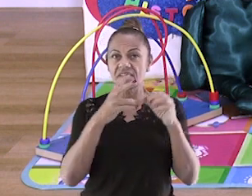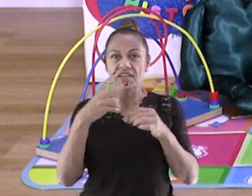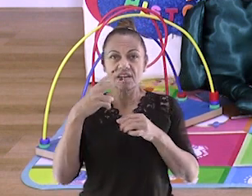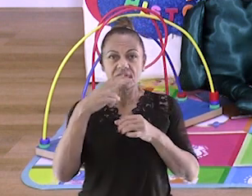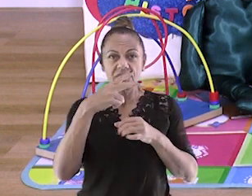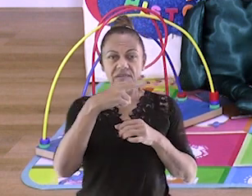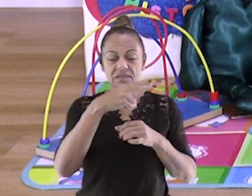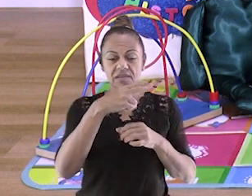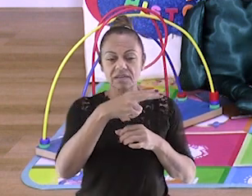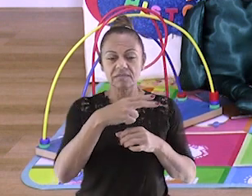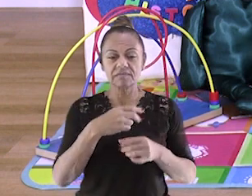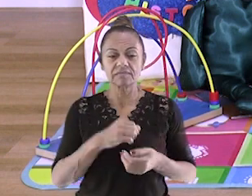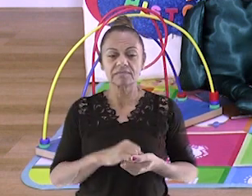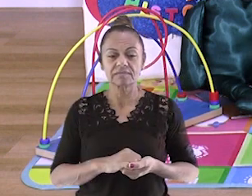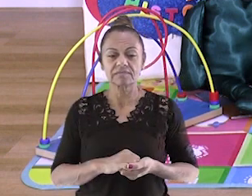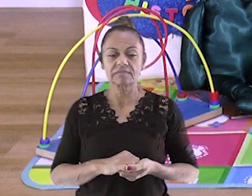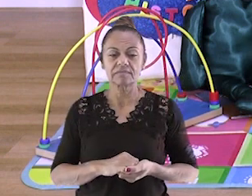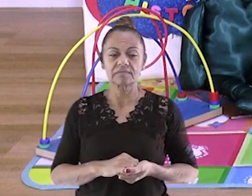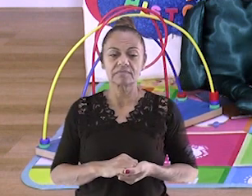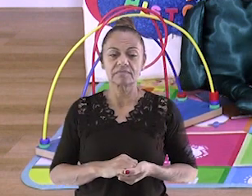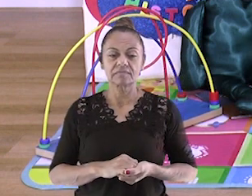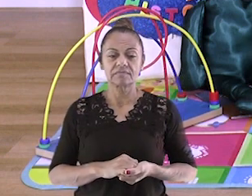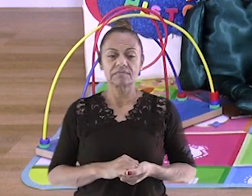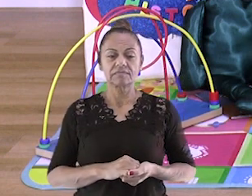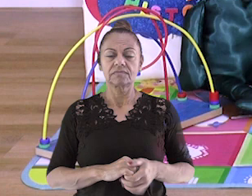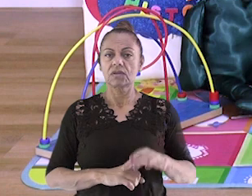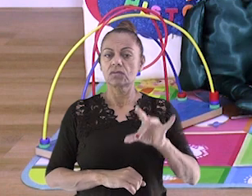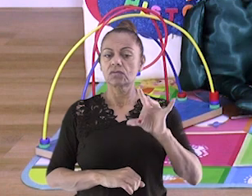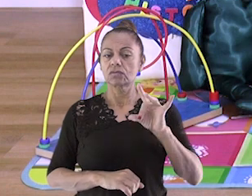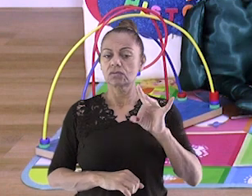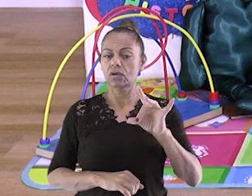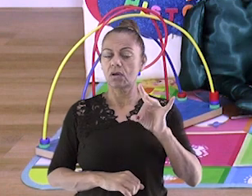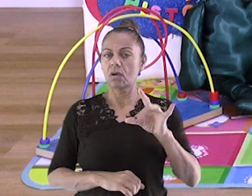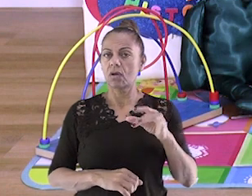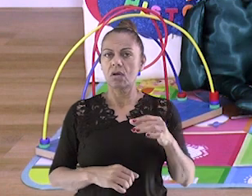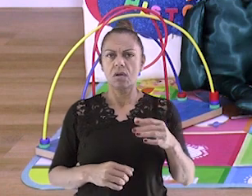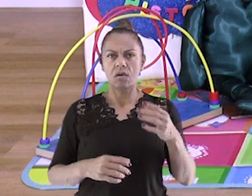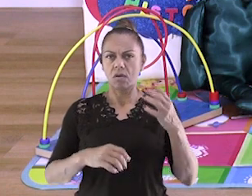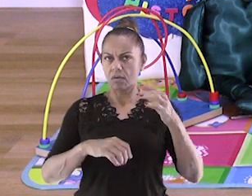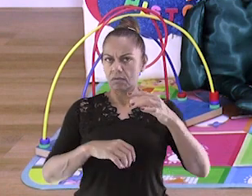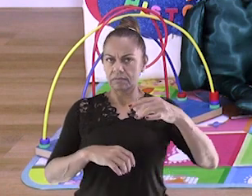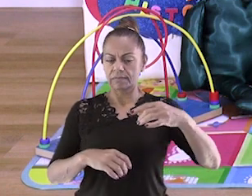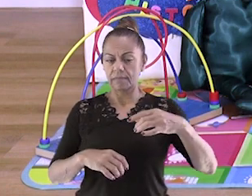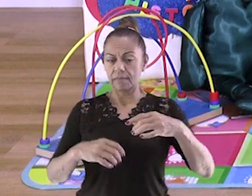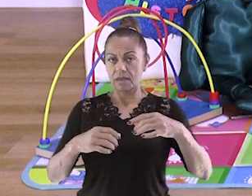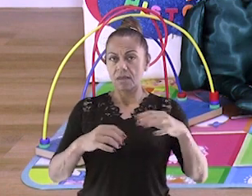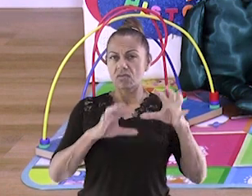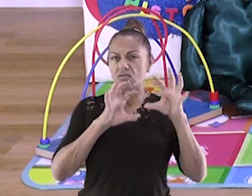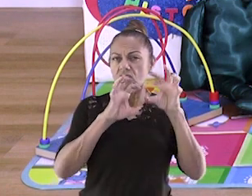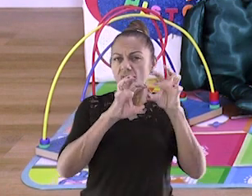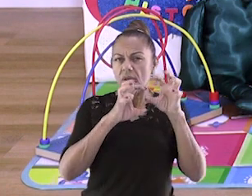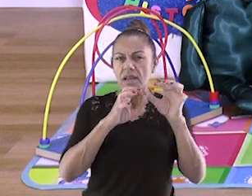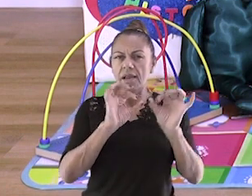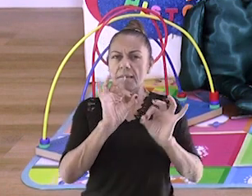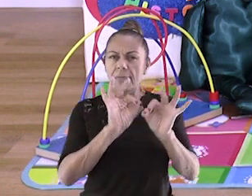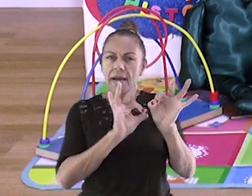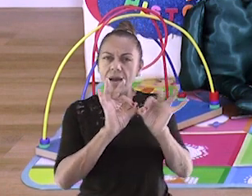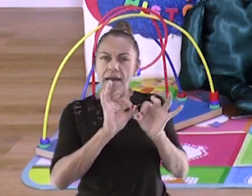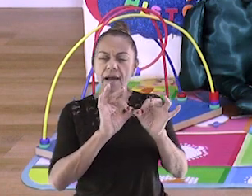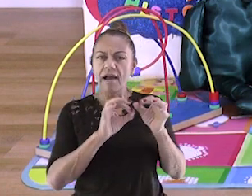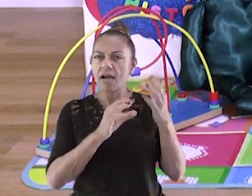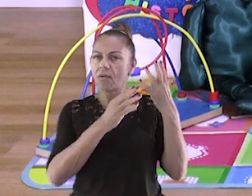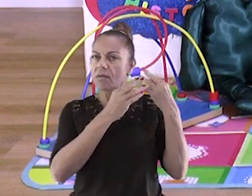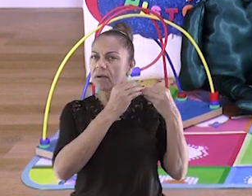cortar o cabelo do nosso beleléu. Mas olha, um aviso muito importante. Cortar o